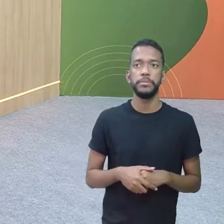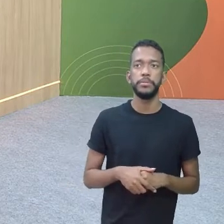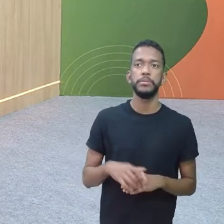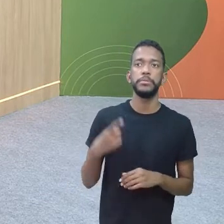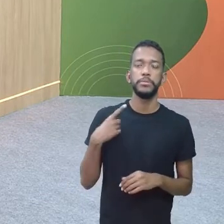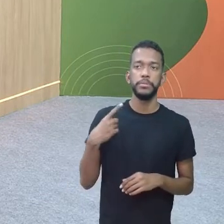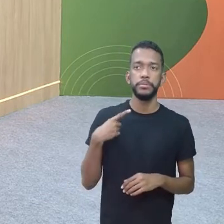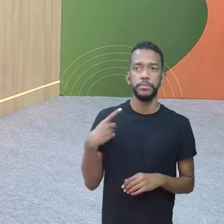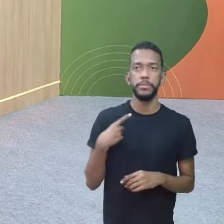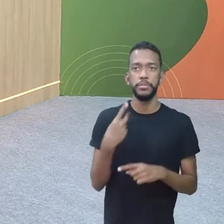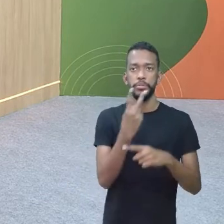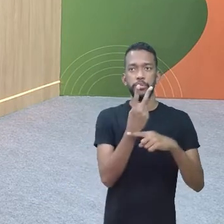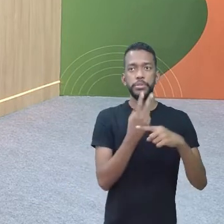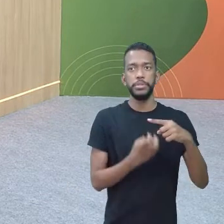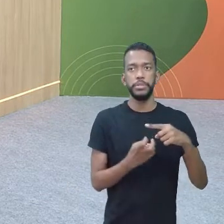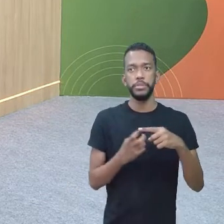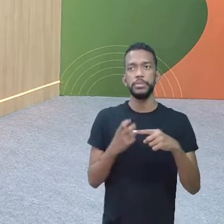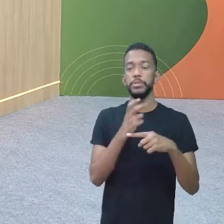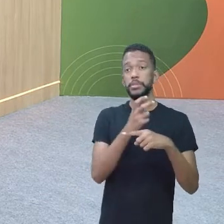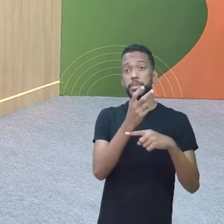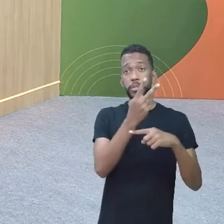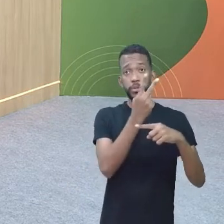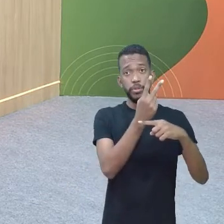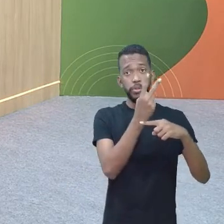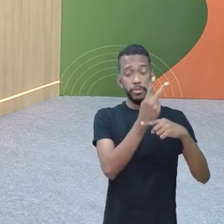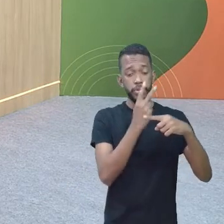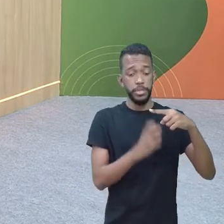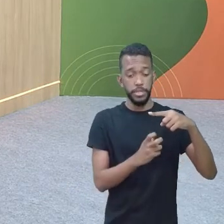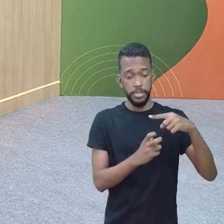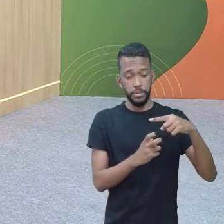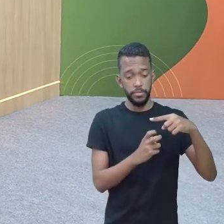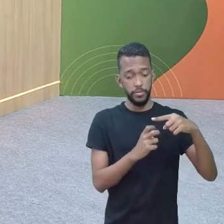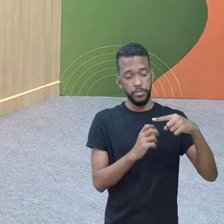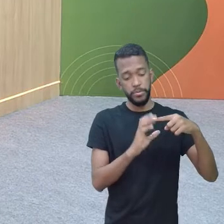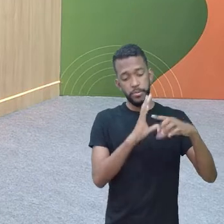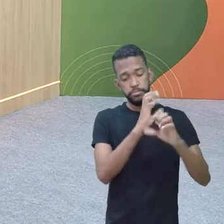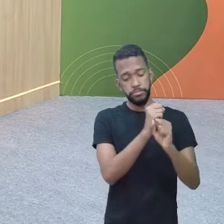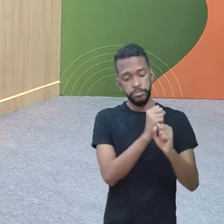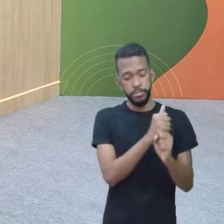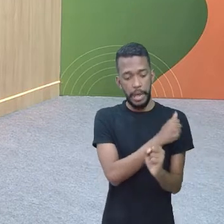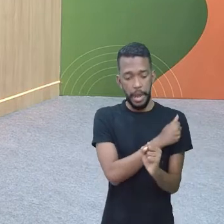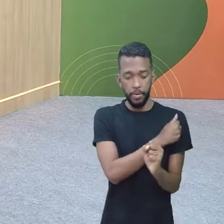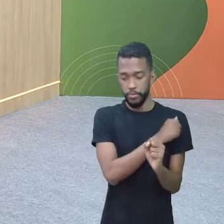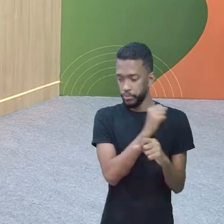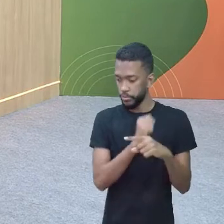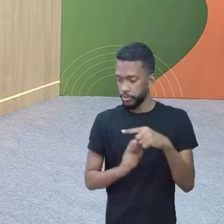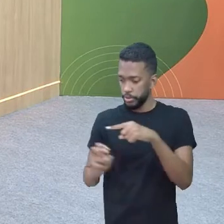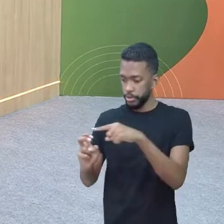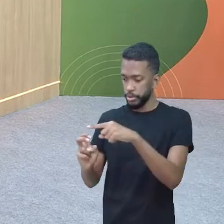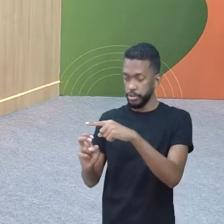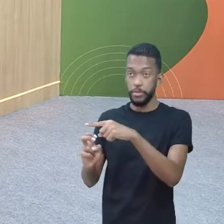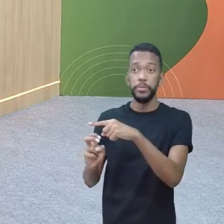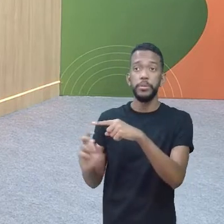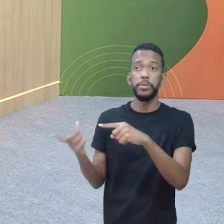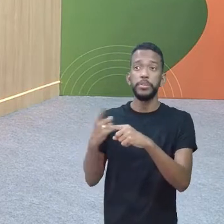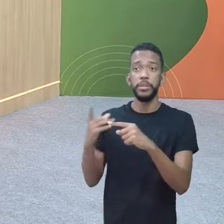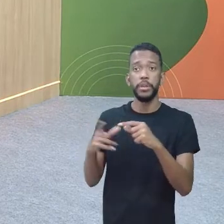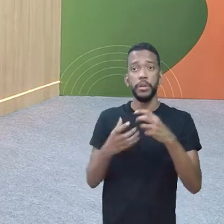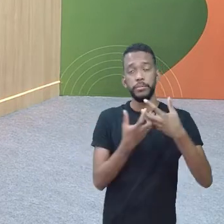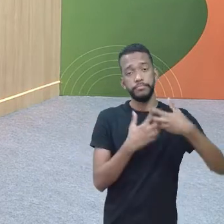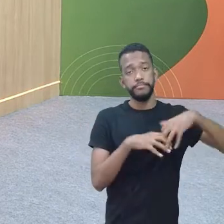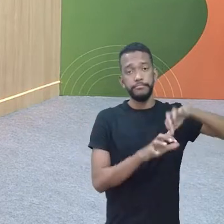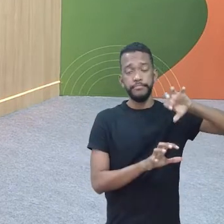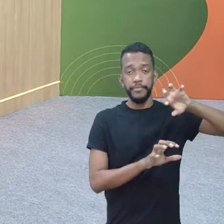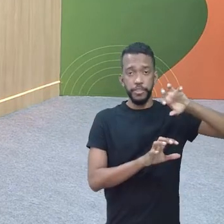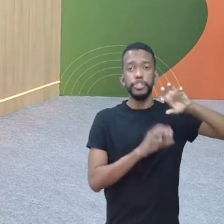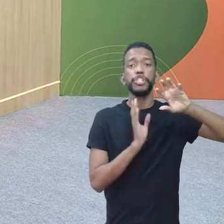grupo, onde 3 são meninas. Por que a gente fez esse modelo? Porque inicialmente aqui a gente tinha conjuntos separados, né? A